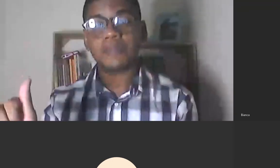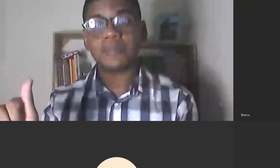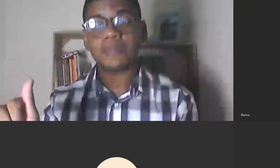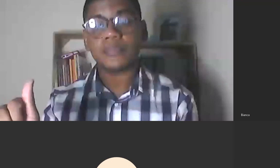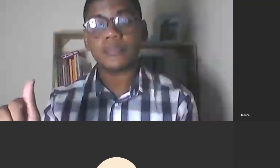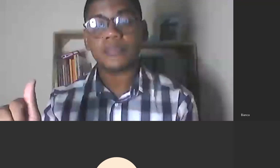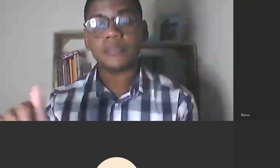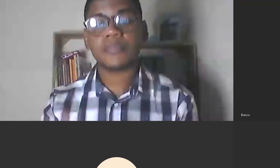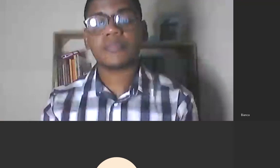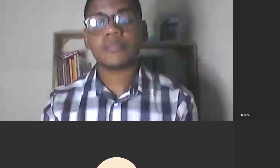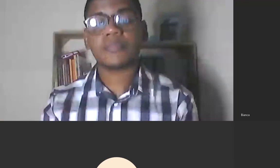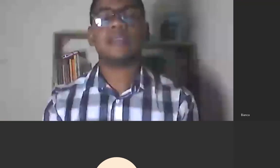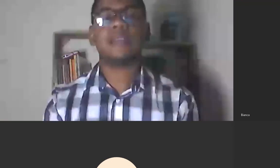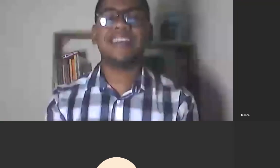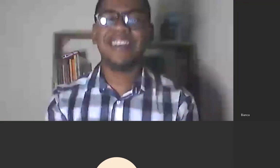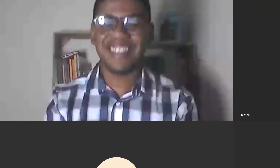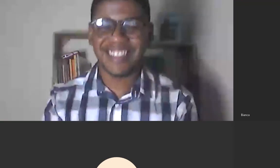tá?